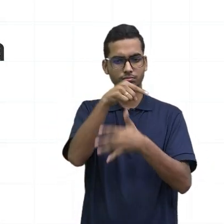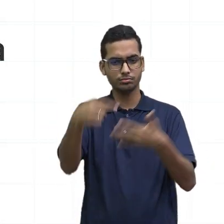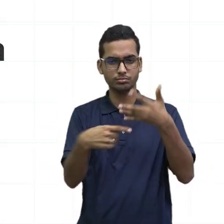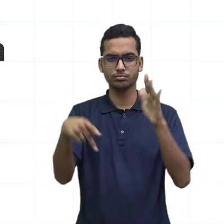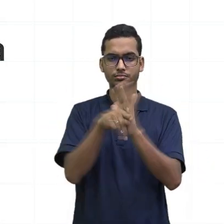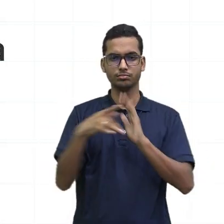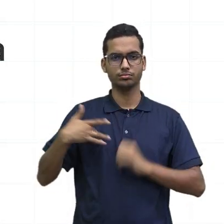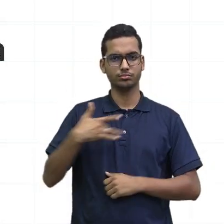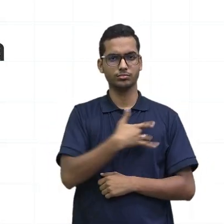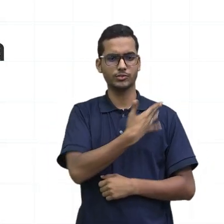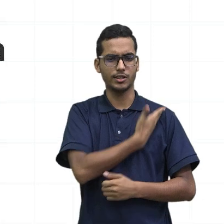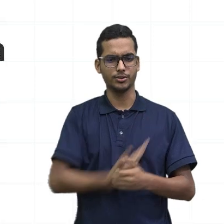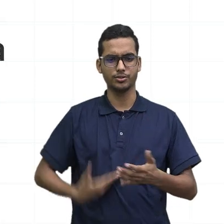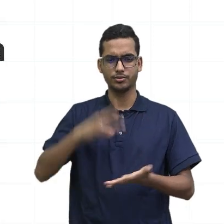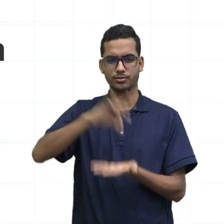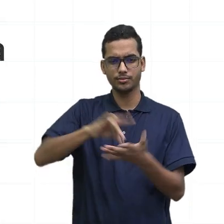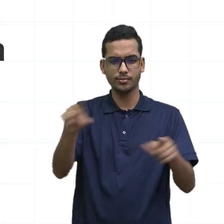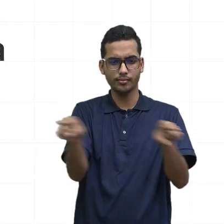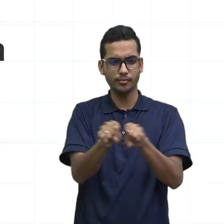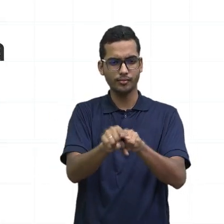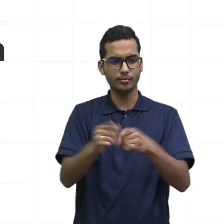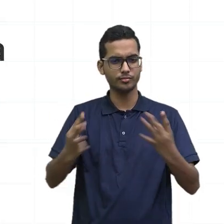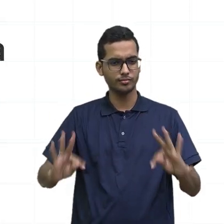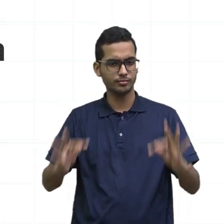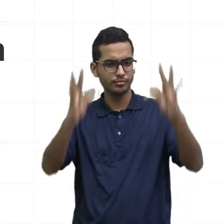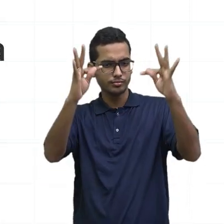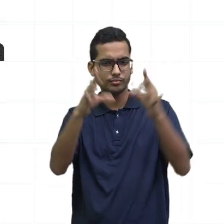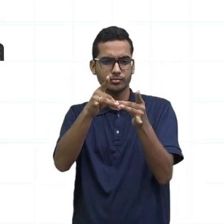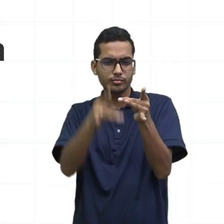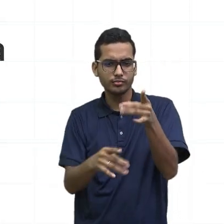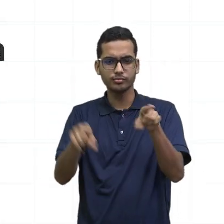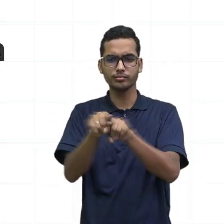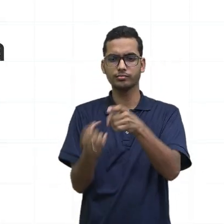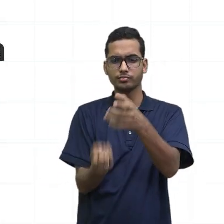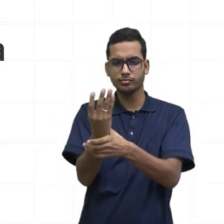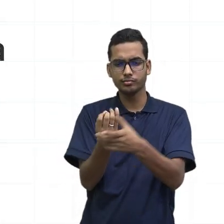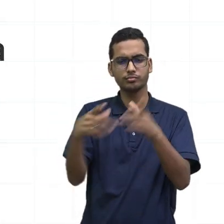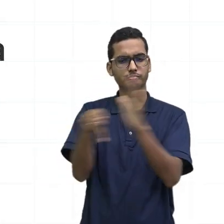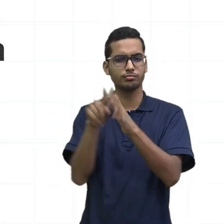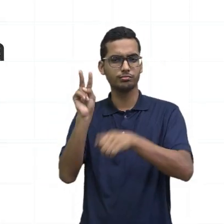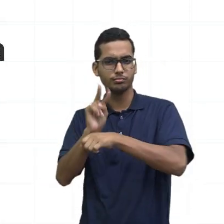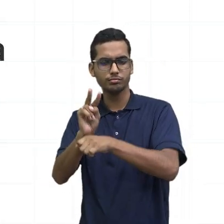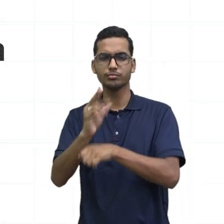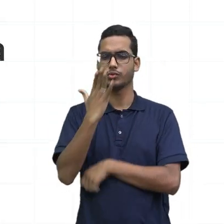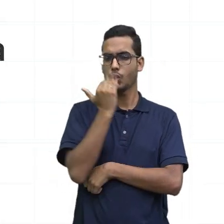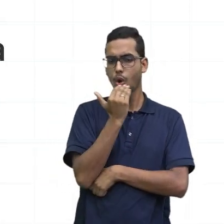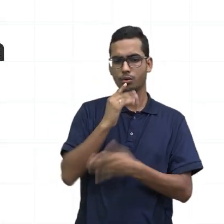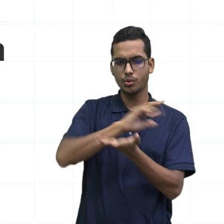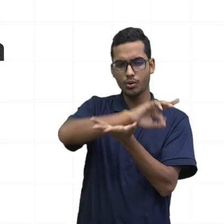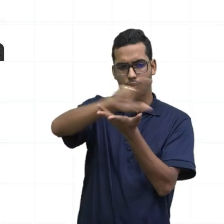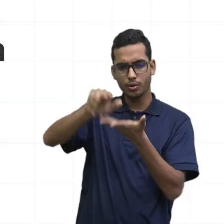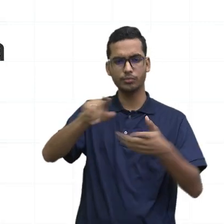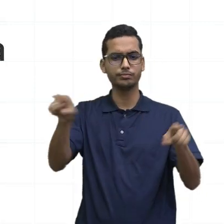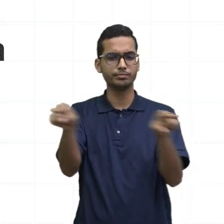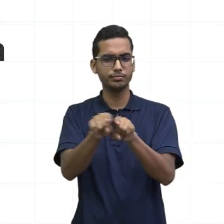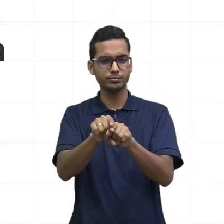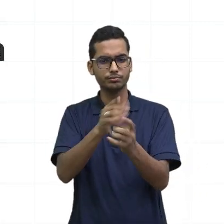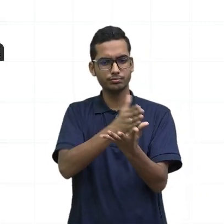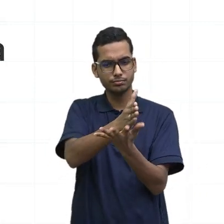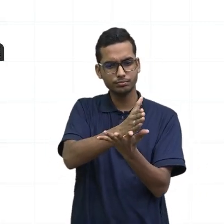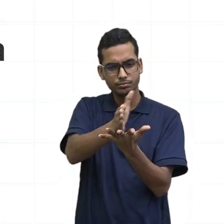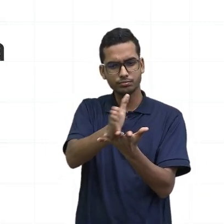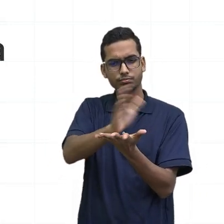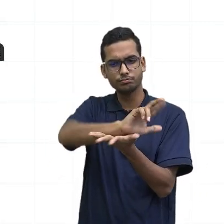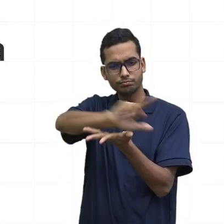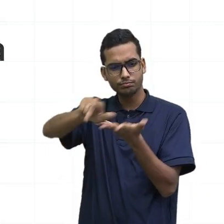indicadores de saúde pública. E no detalhamento, tecnologias na produção e conservação de alimentos e nas